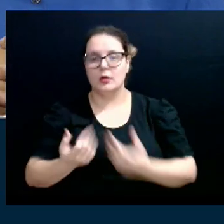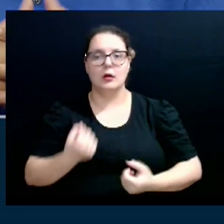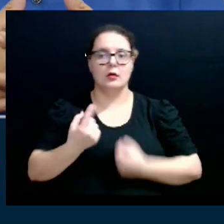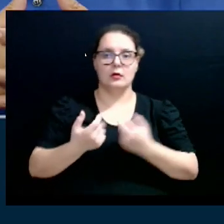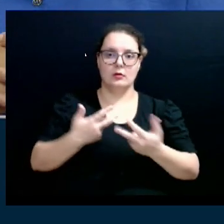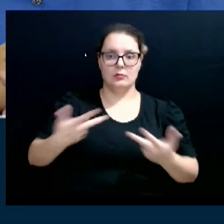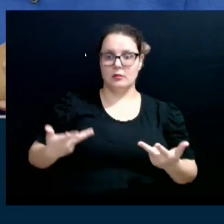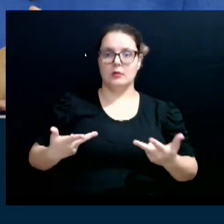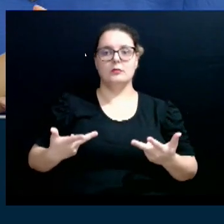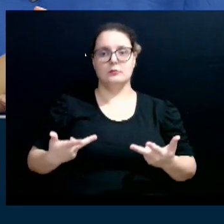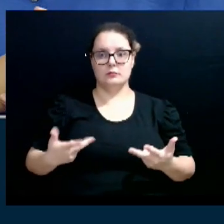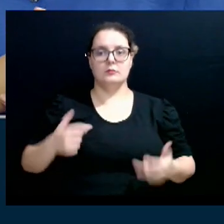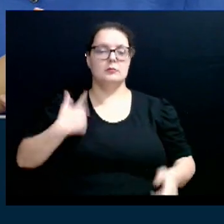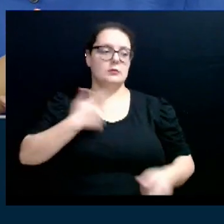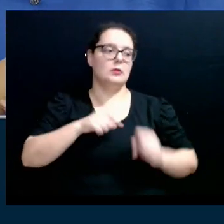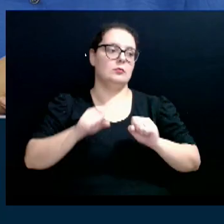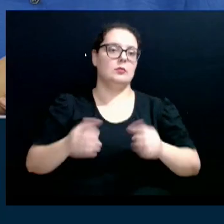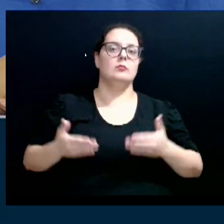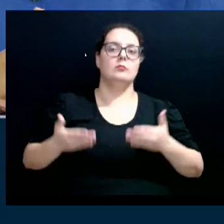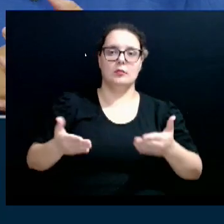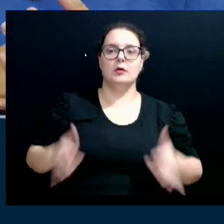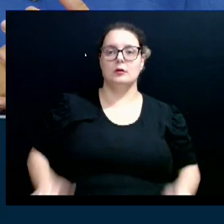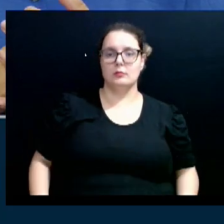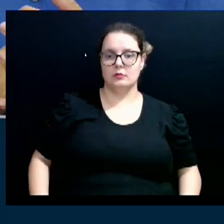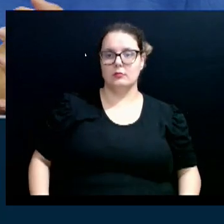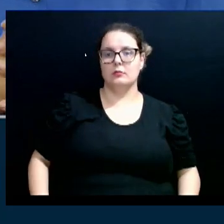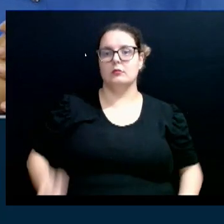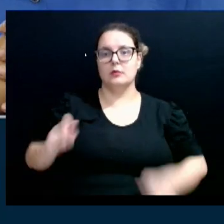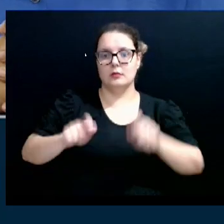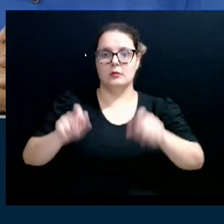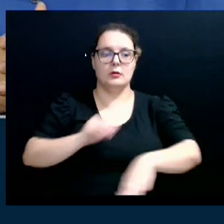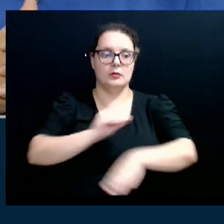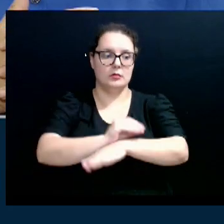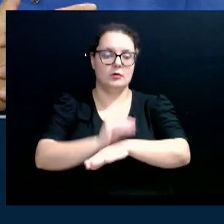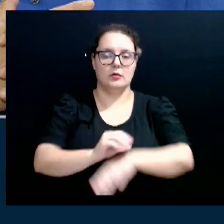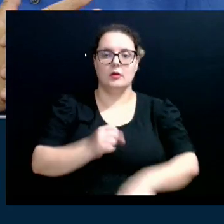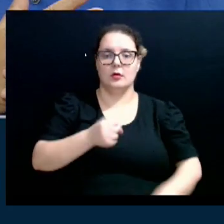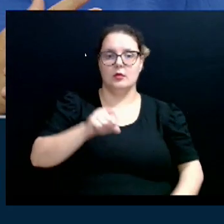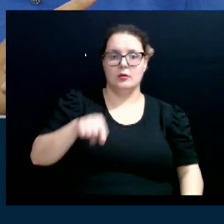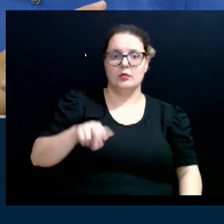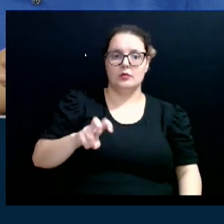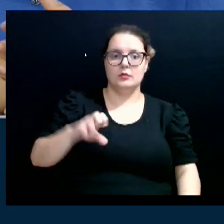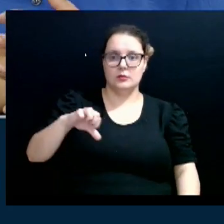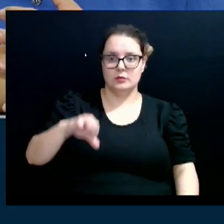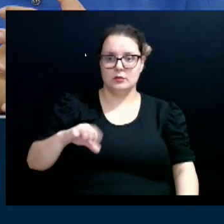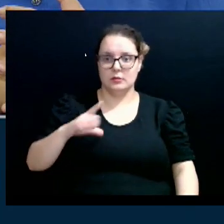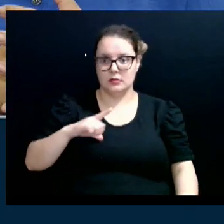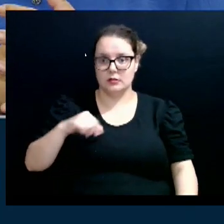a gente poder oferecer para quem cuida. Vamos lá, 8h59, dá tempo para mais uma, produção?